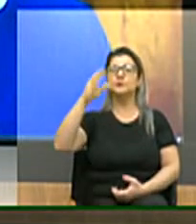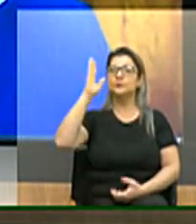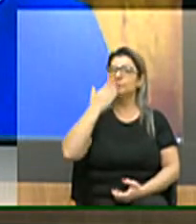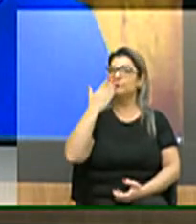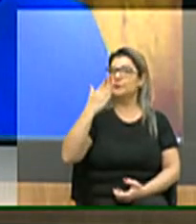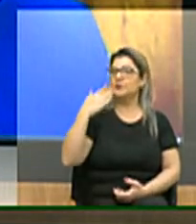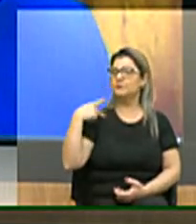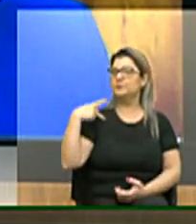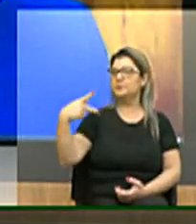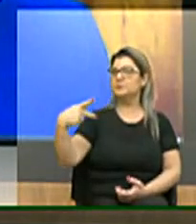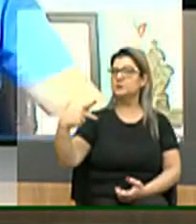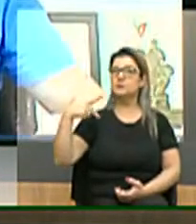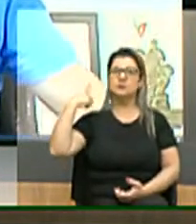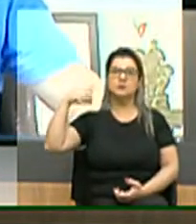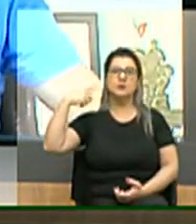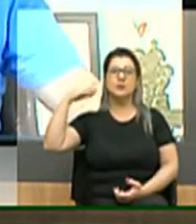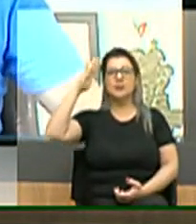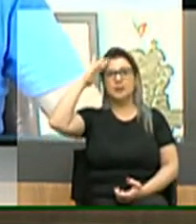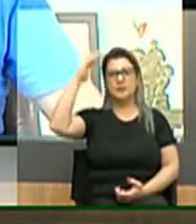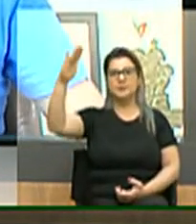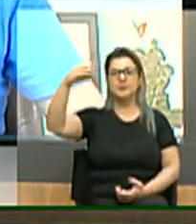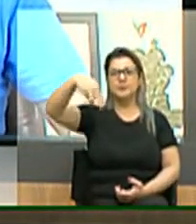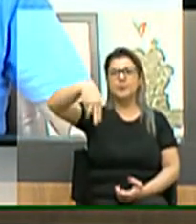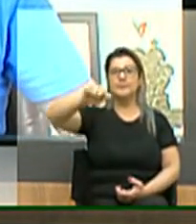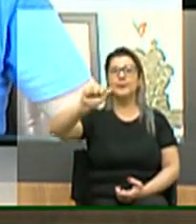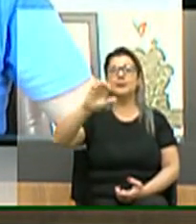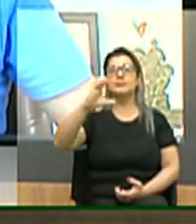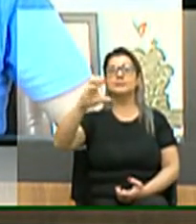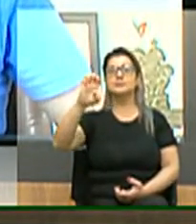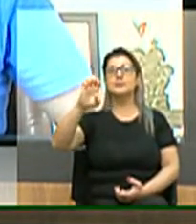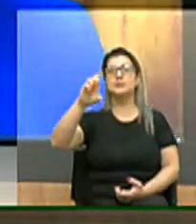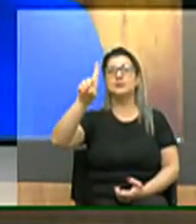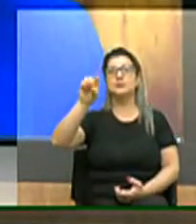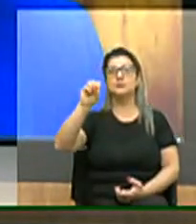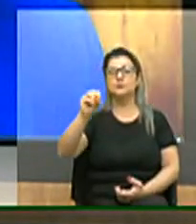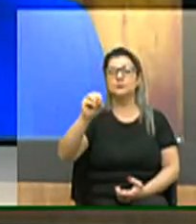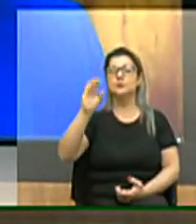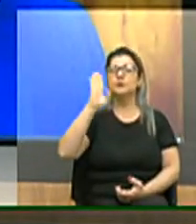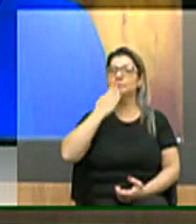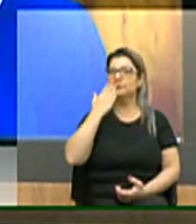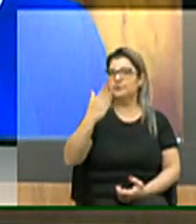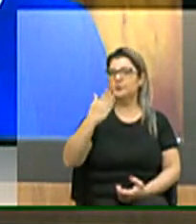Macedo. Favorável. Deputado Rui Irigaray.